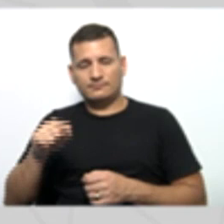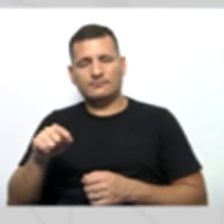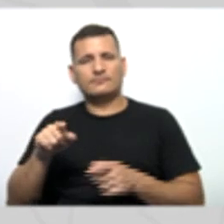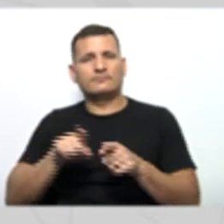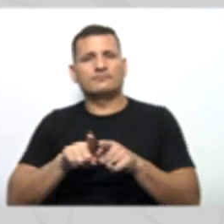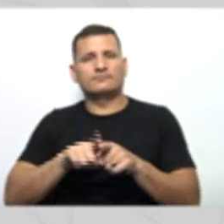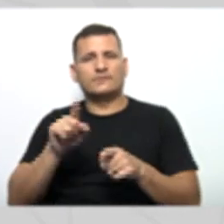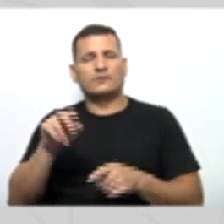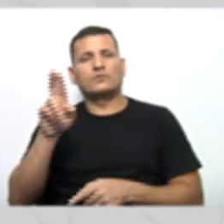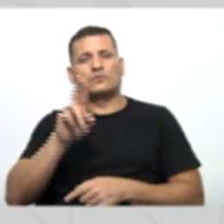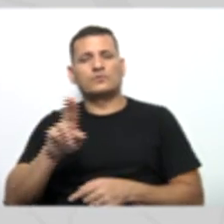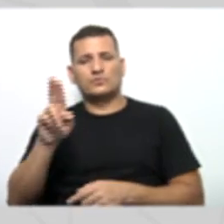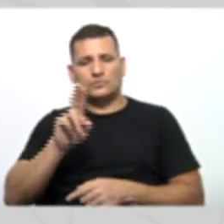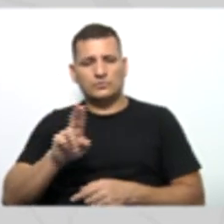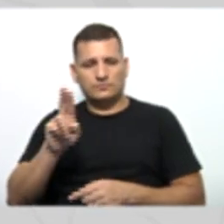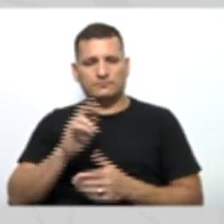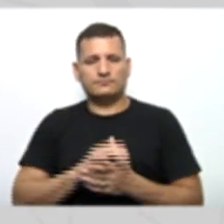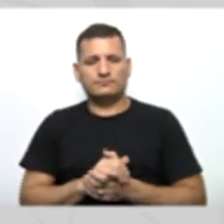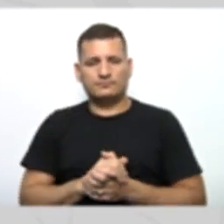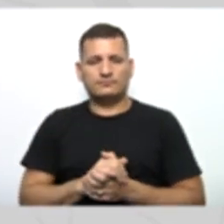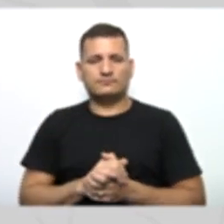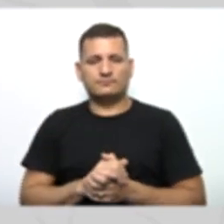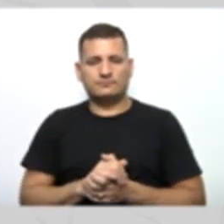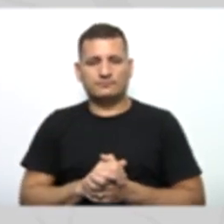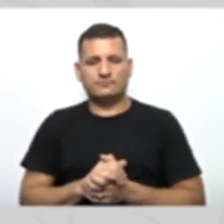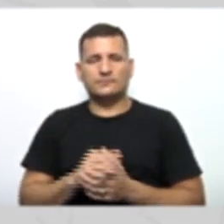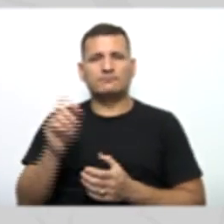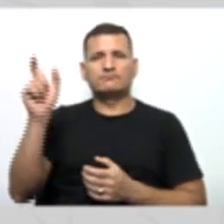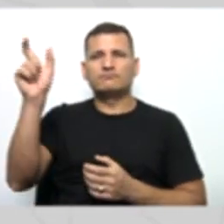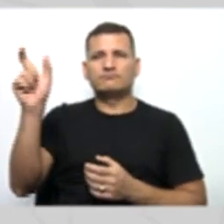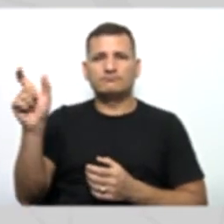Esses outros integrantes aqui, ó, é o que? São